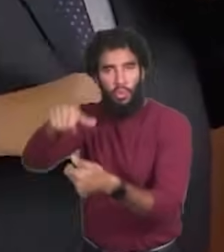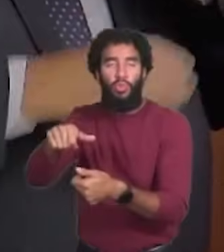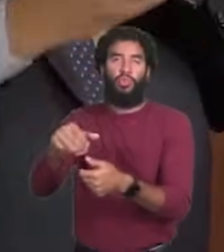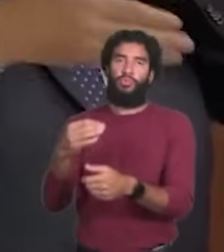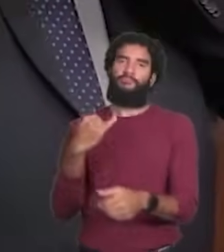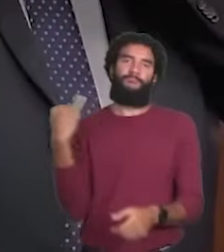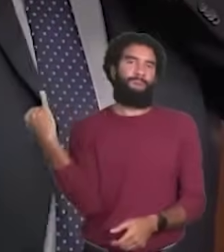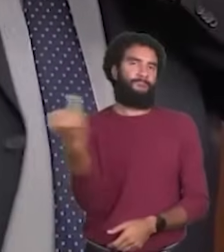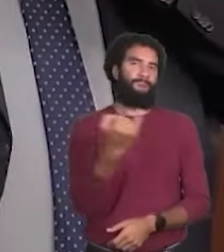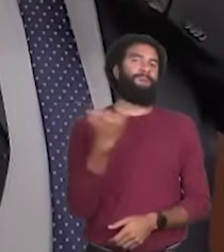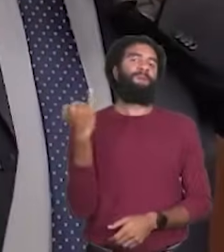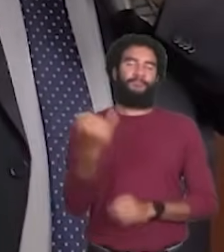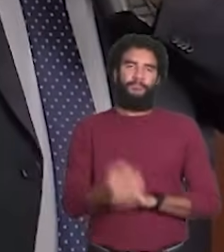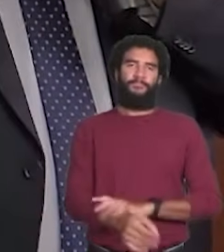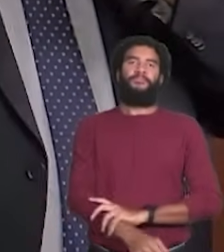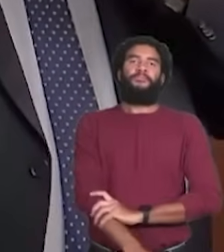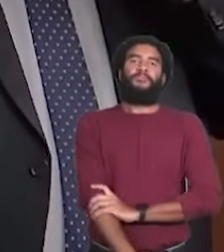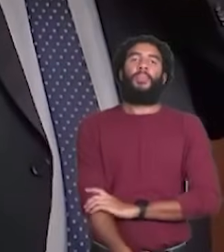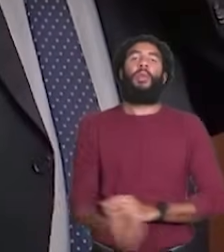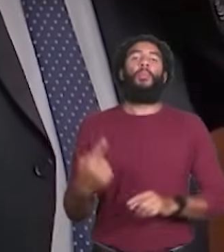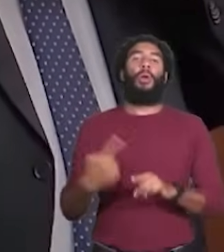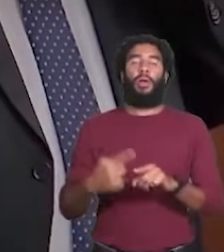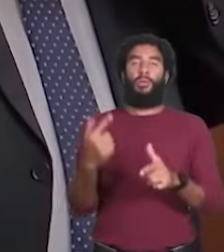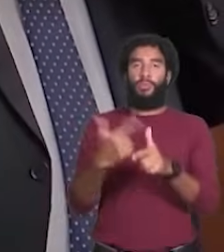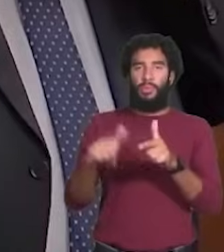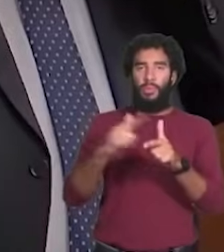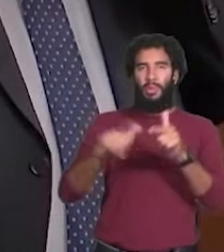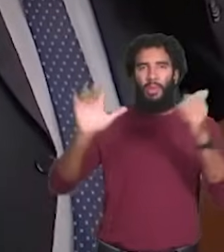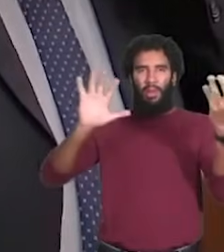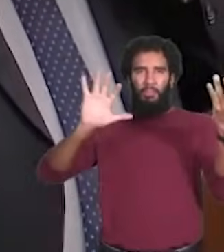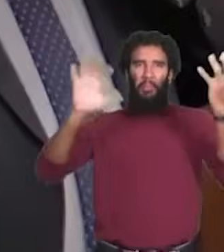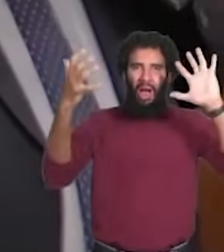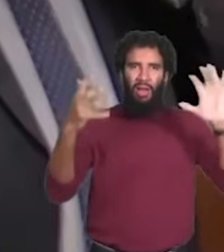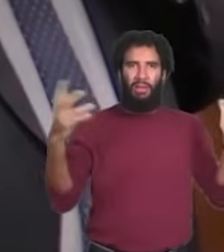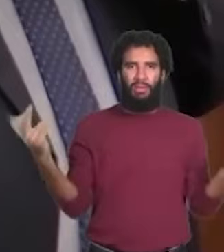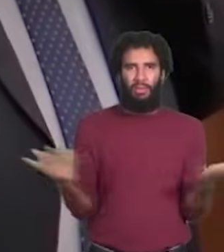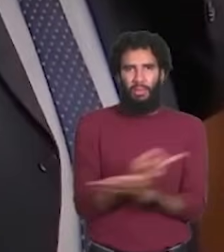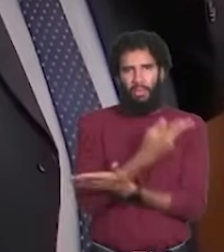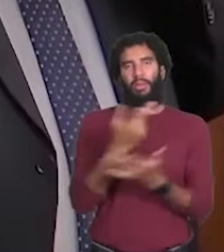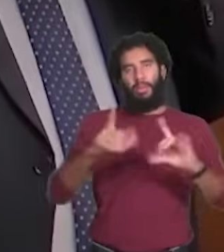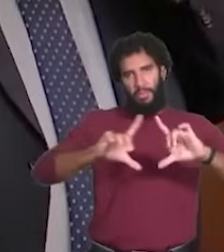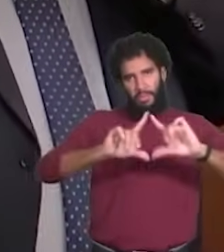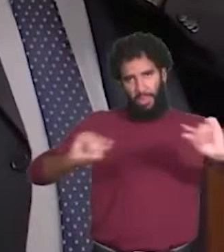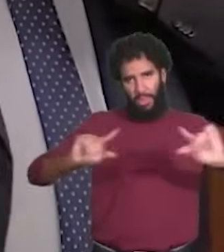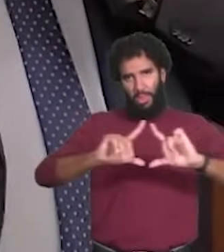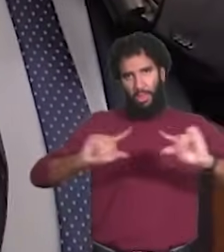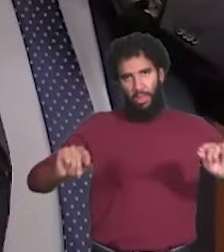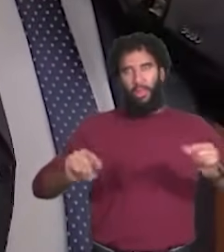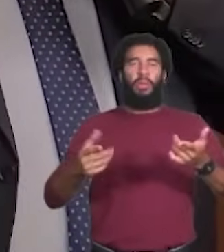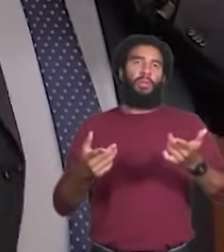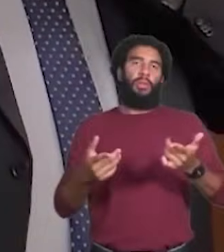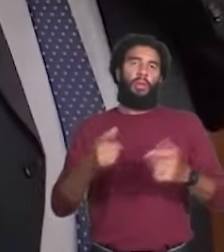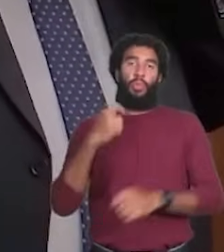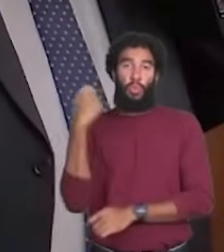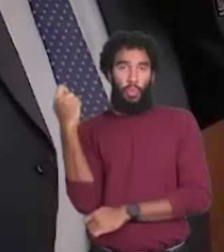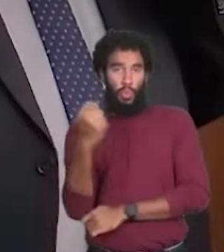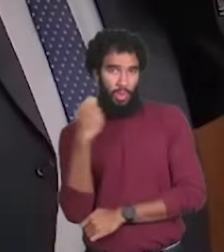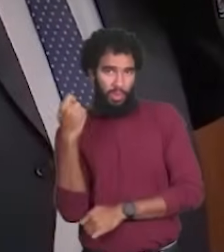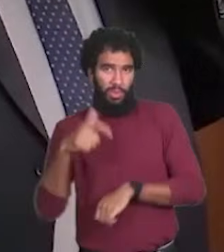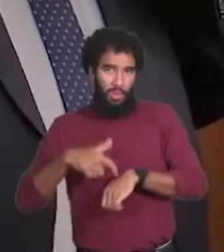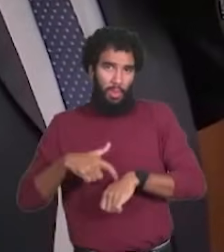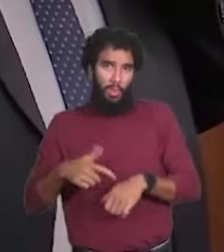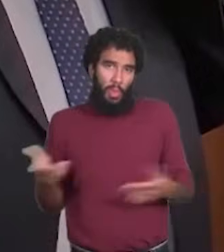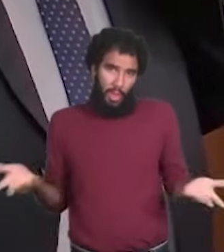em Face dos fenômenos climáticos extremos que estão em Brasília que estão no Rio Grande do Sul nesse momento